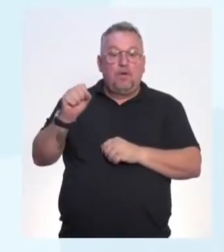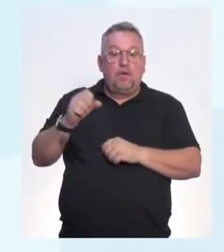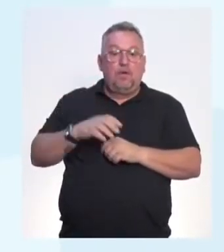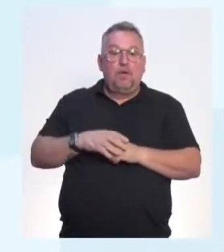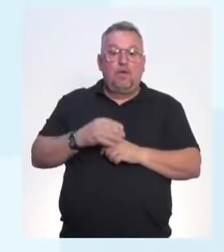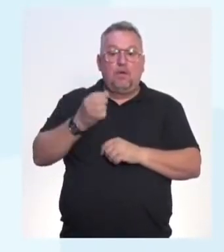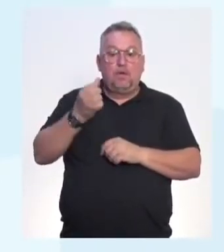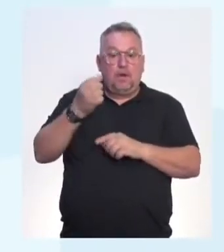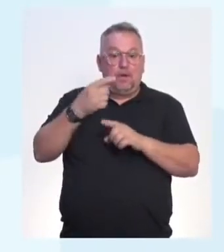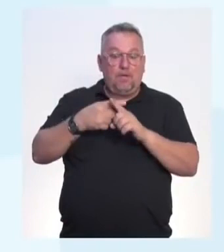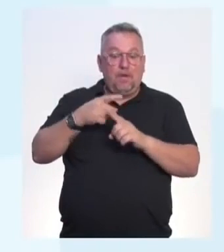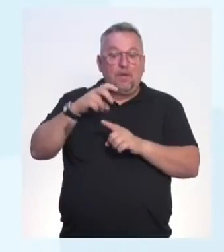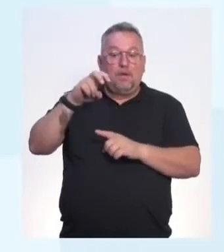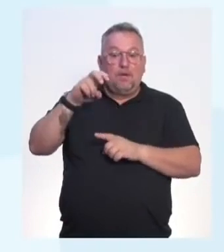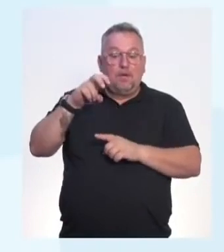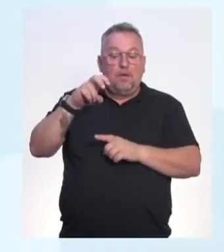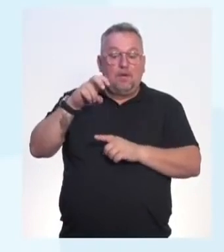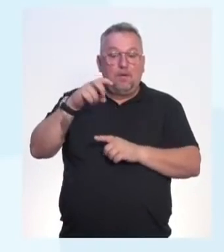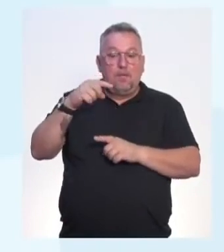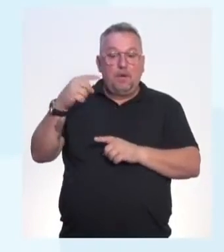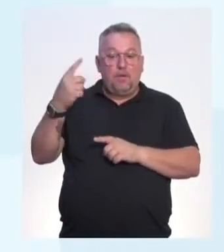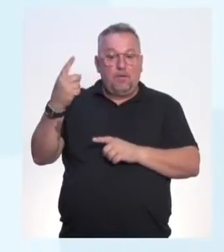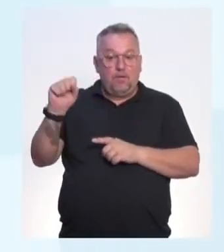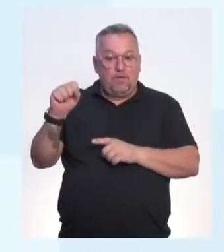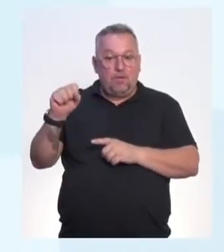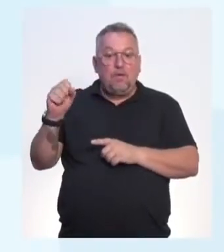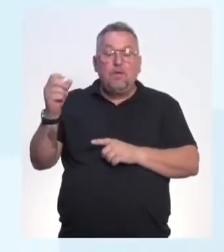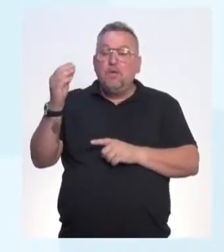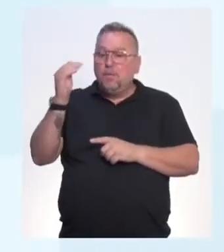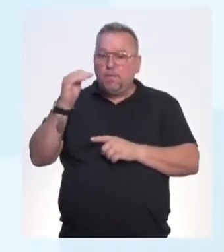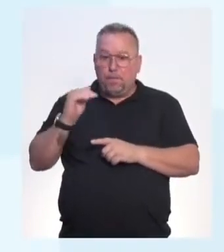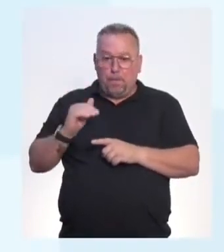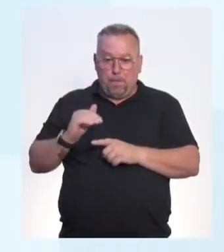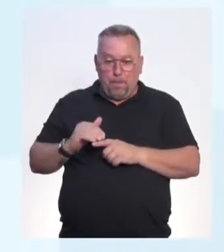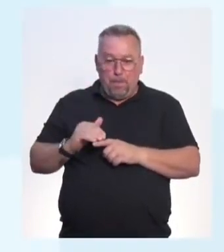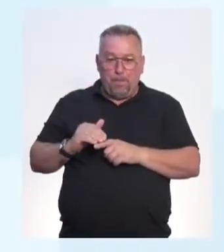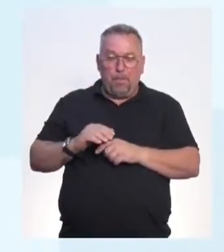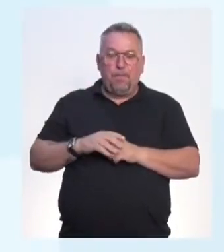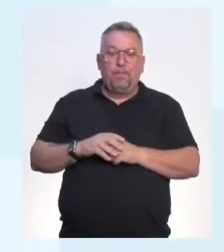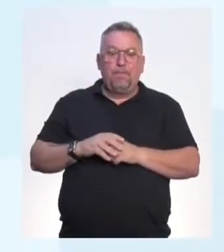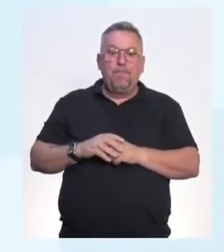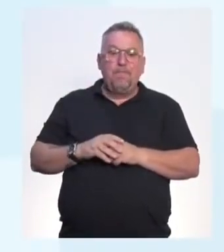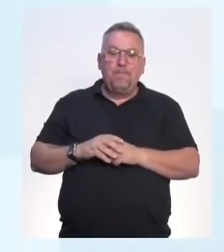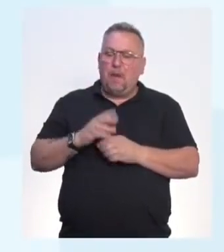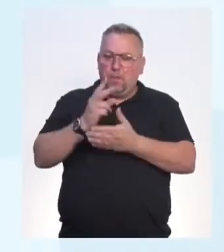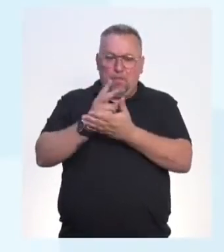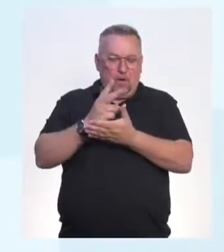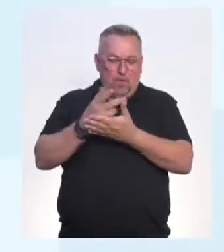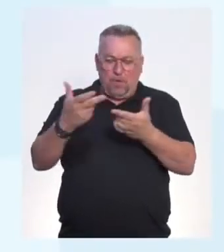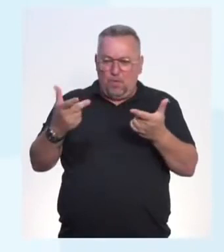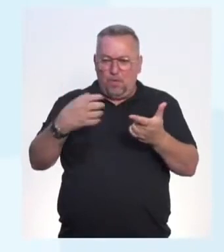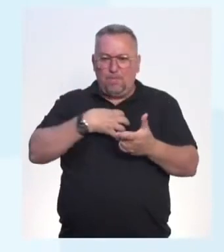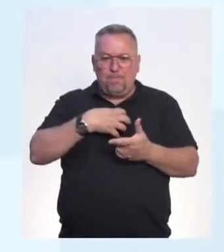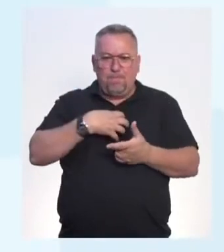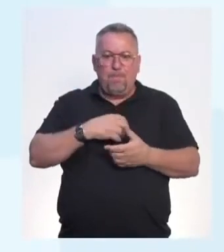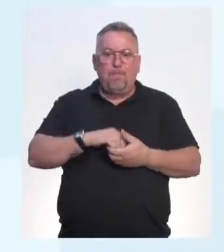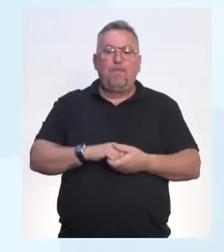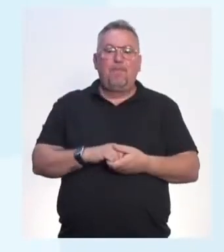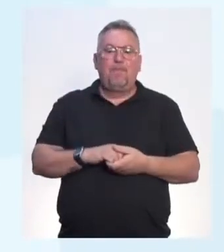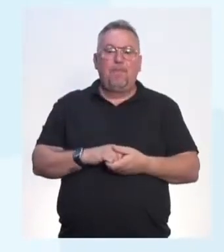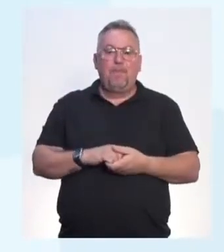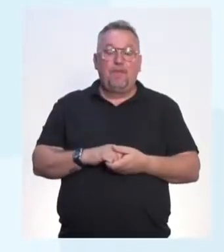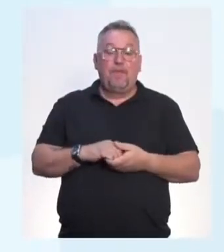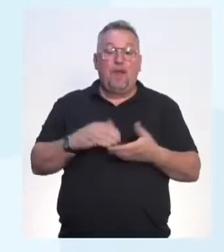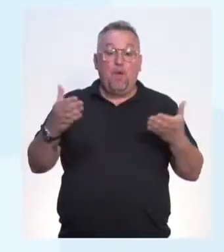vezes 5 e o resultado menos 18. E assim por diante, né? 3x mais 12, 3 vezes 5 e o resultado mais 12.